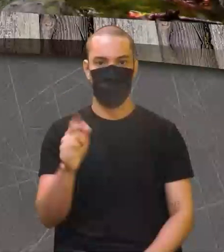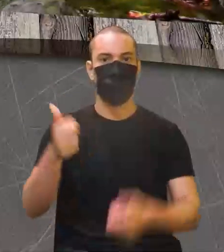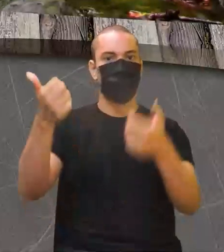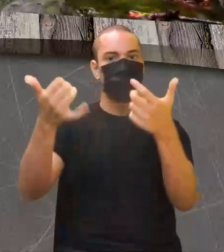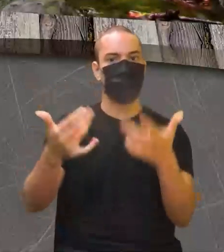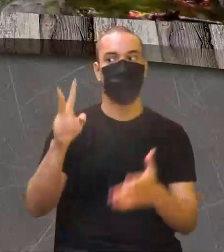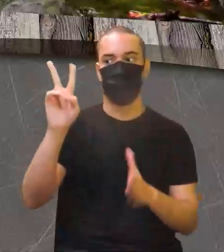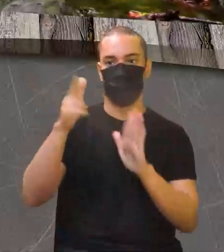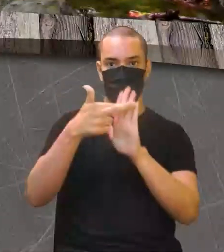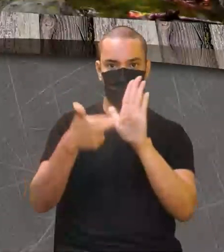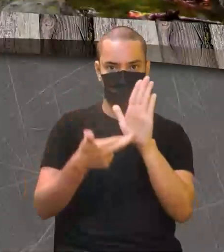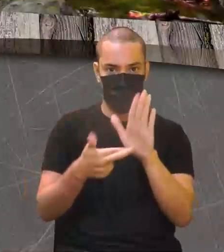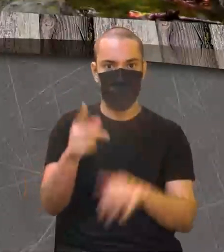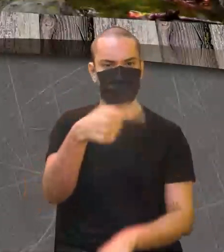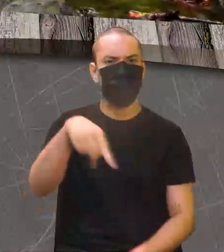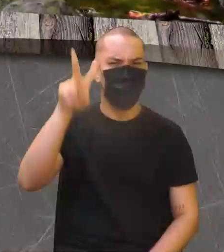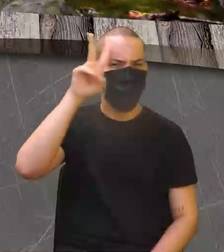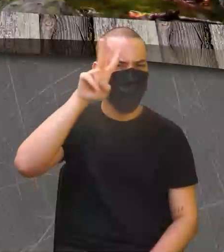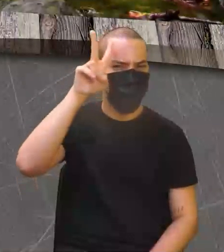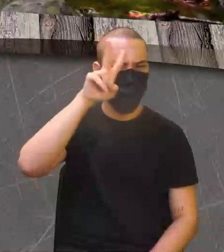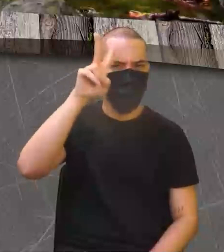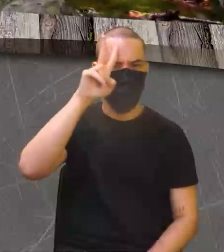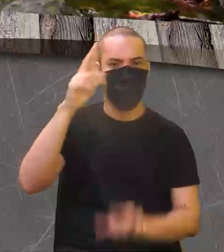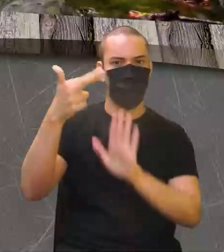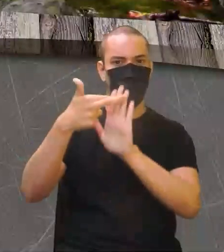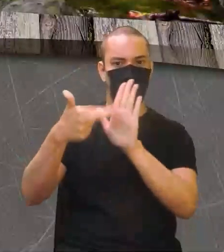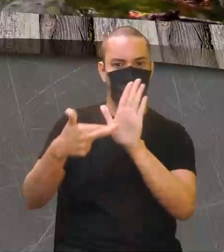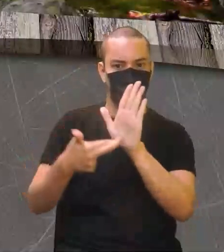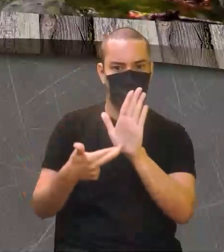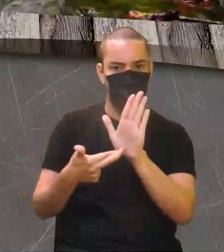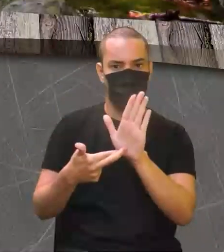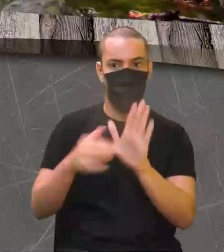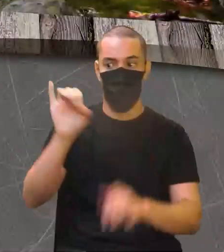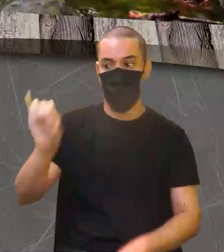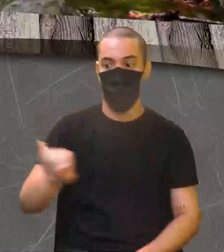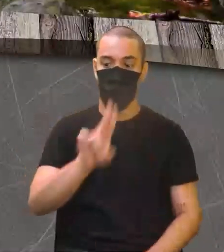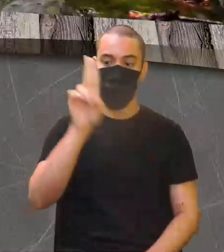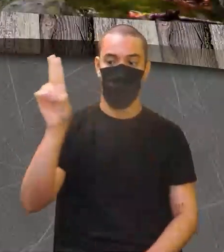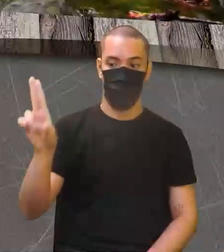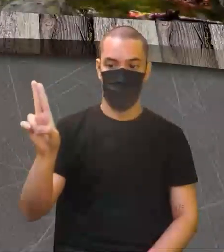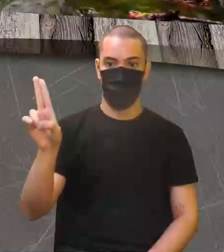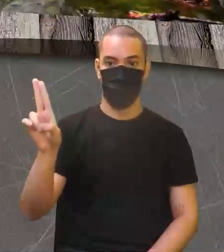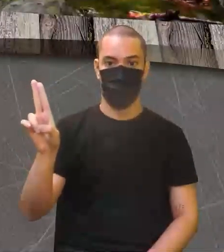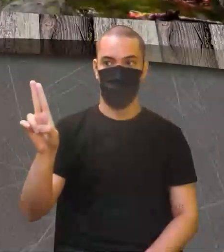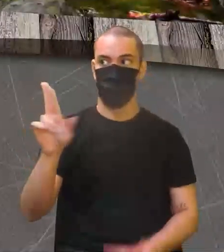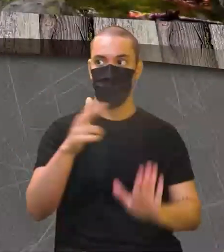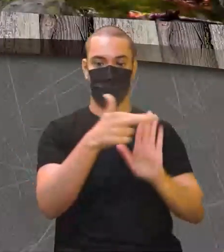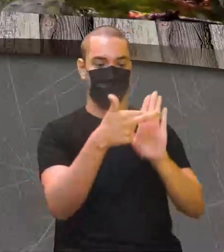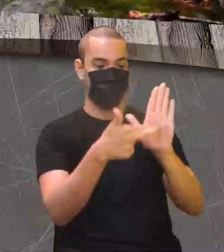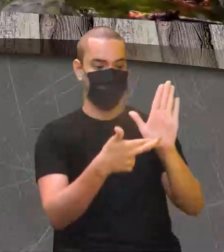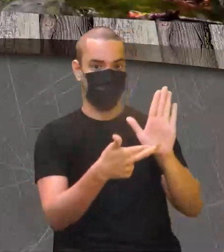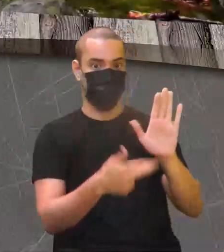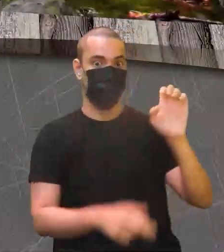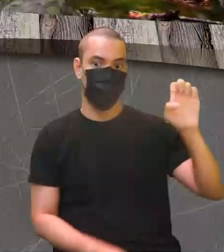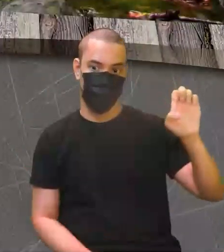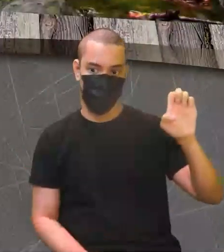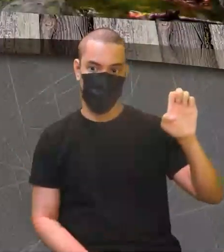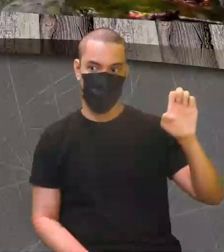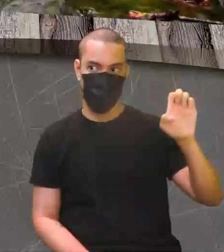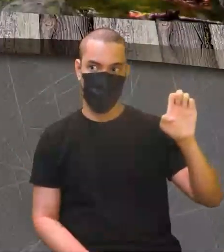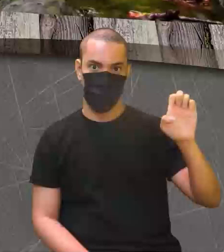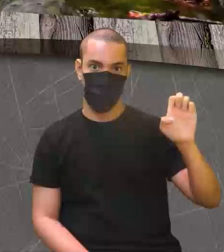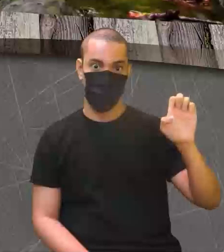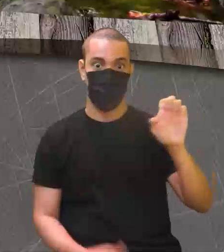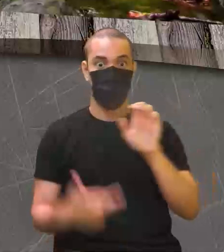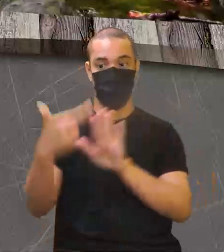de duas regrinhas para vocês. Lembram? A regra do ou e a regra do e.